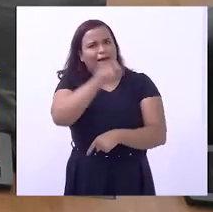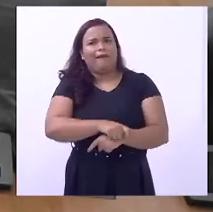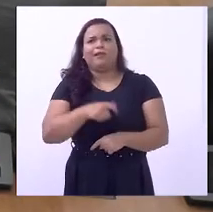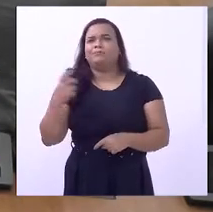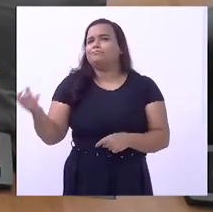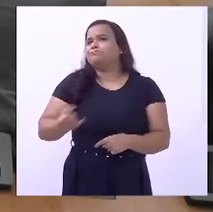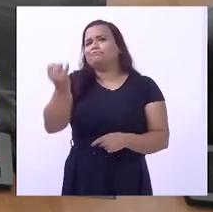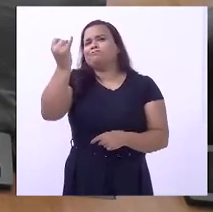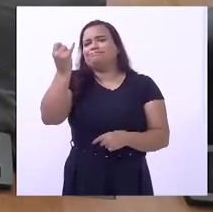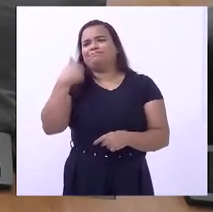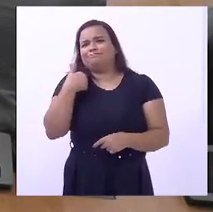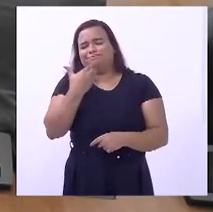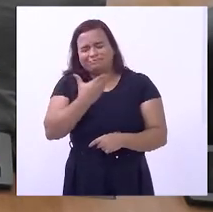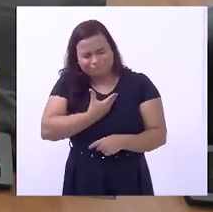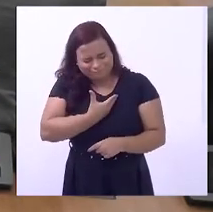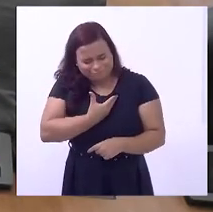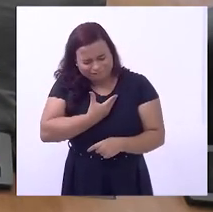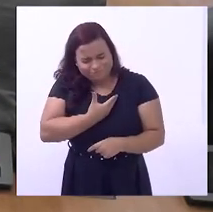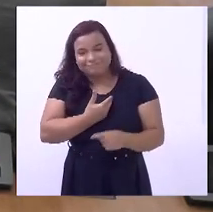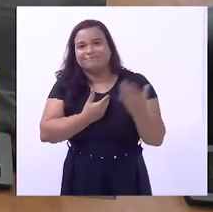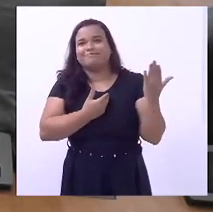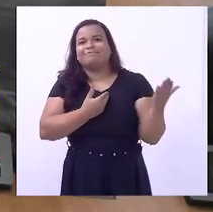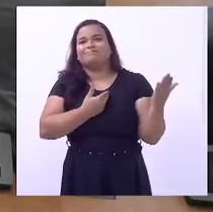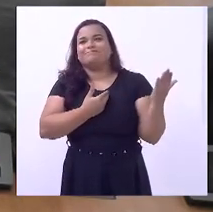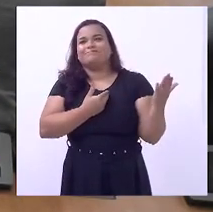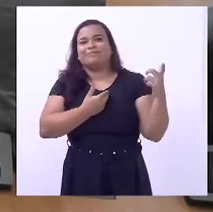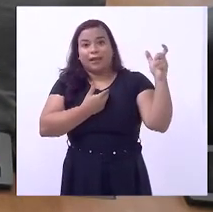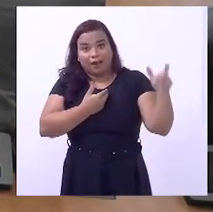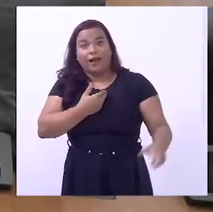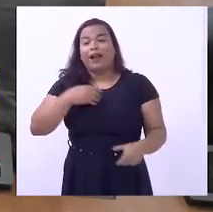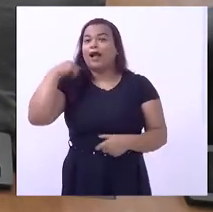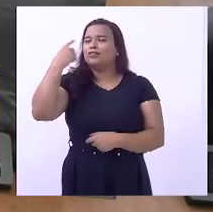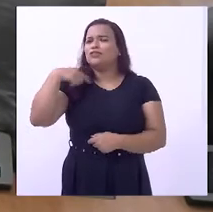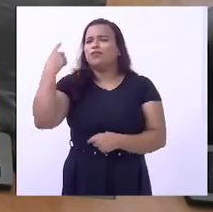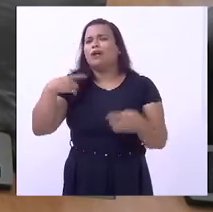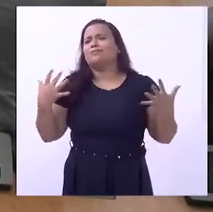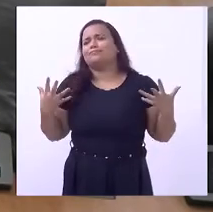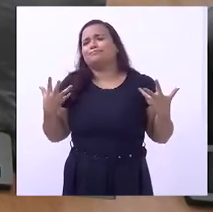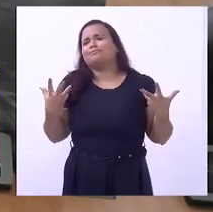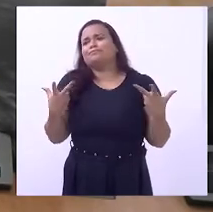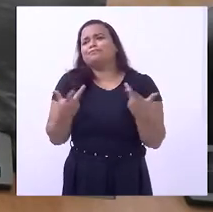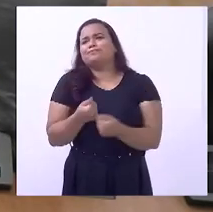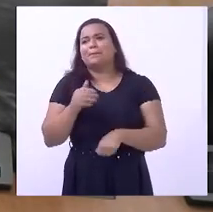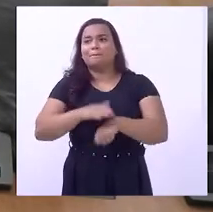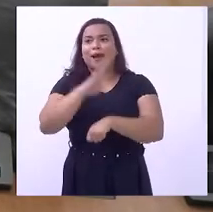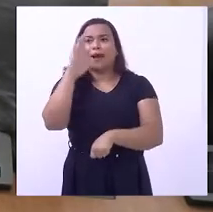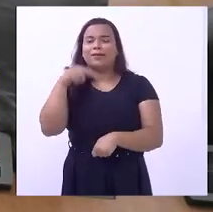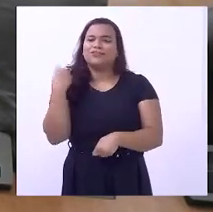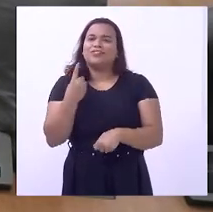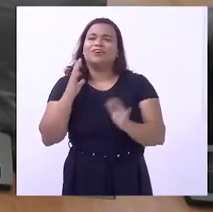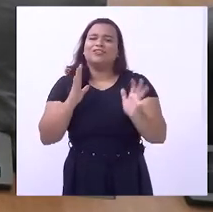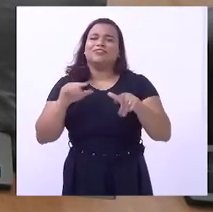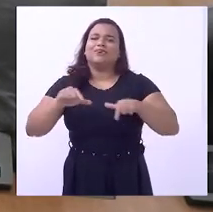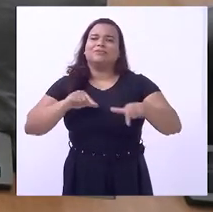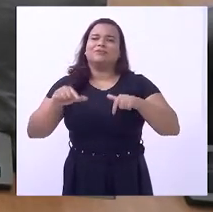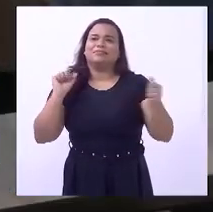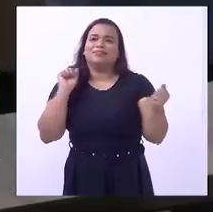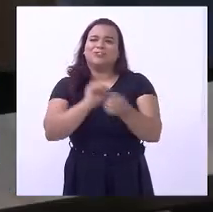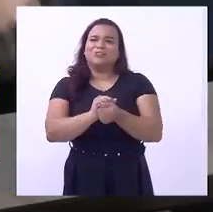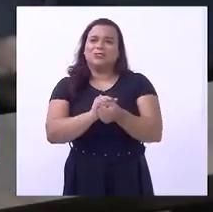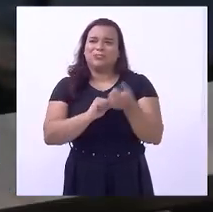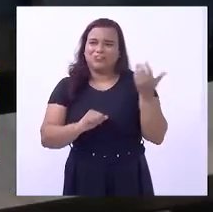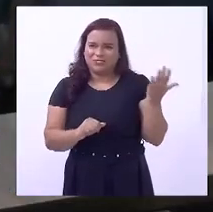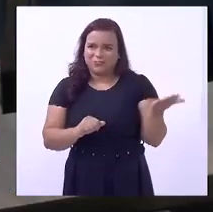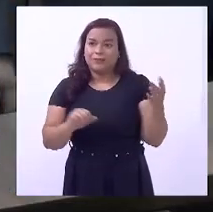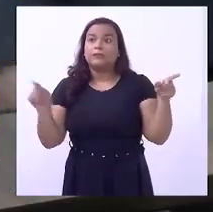mais queridas, mais um dos advogados mais incríveis com quem já tivemos a oportunidade de...